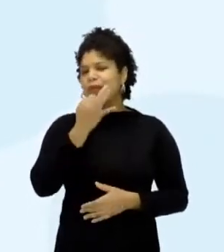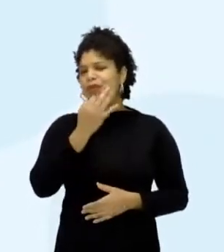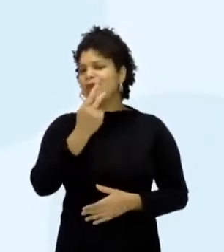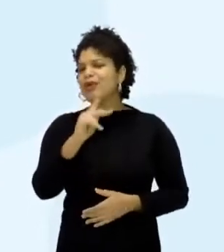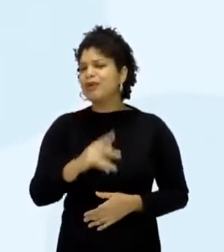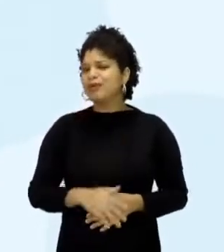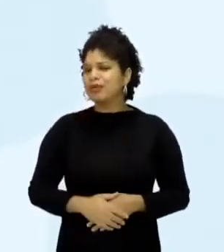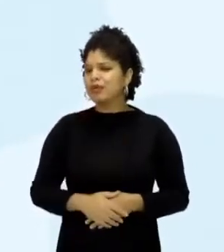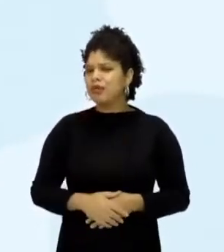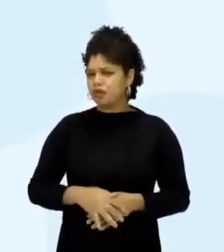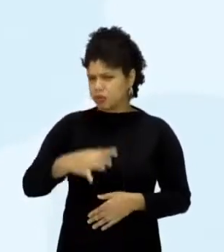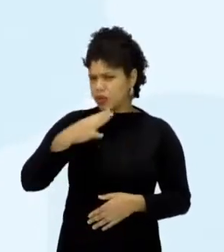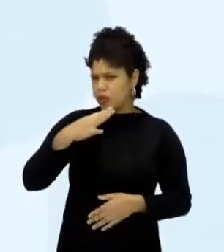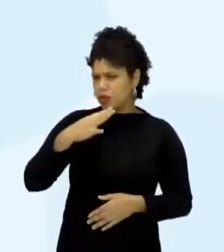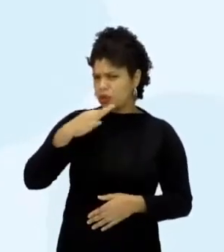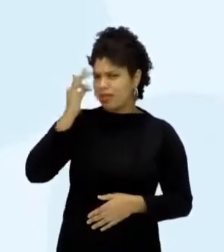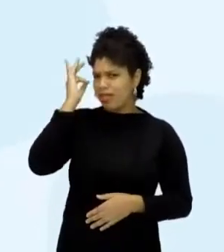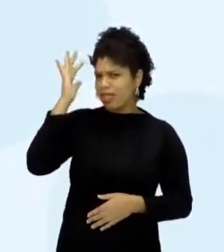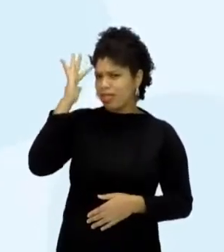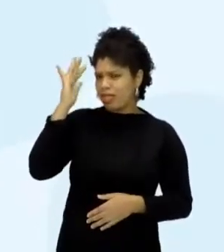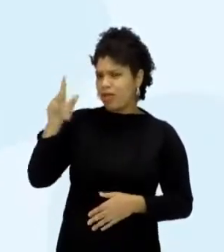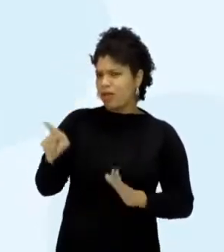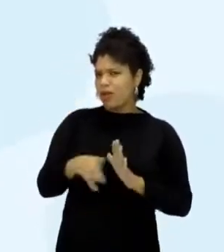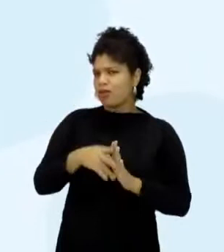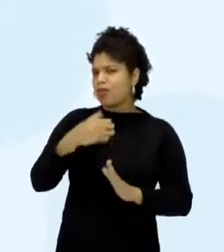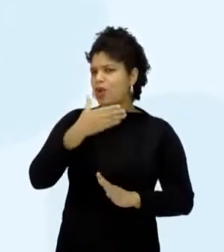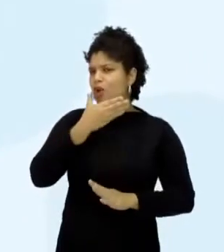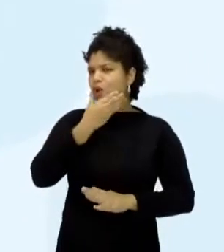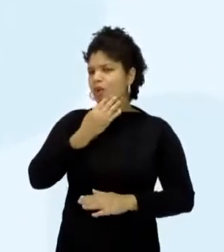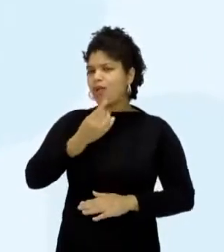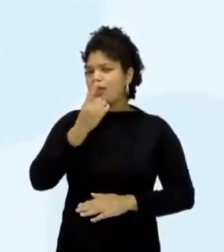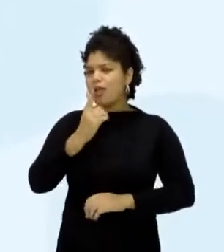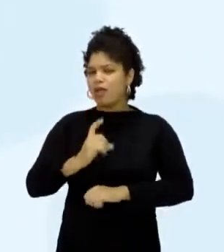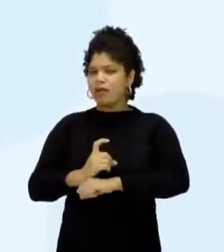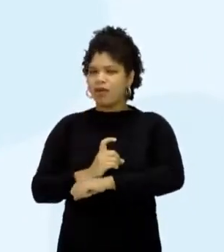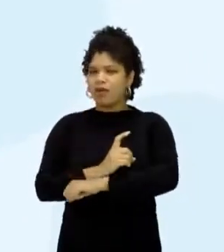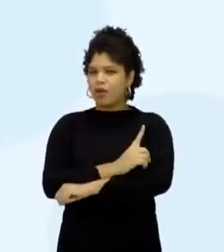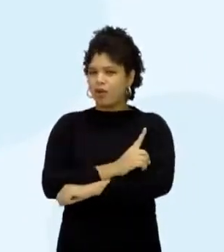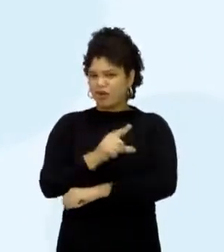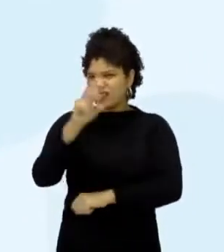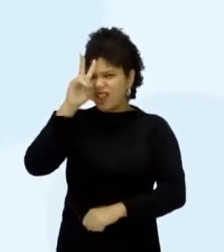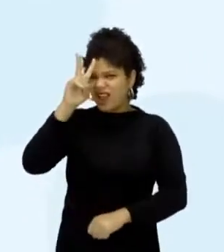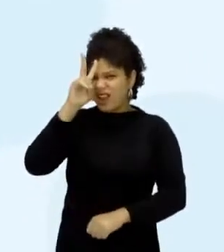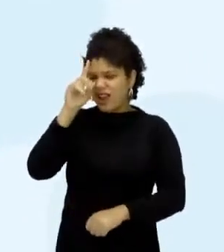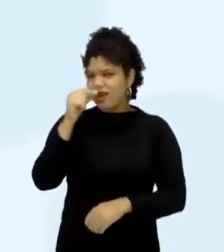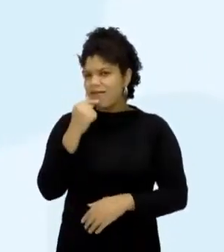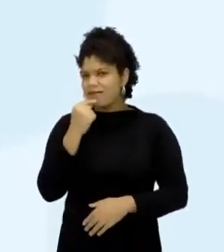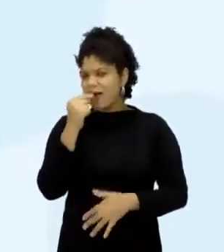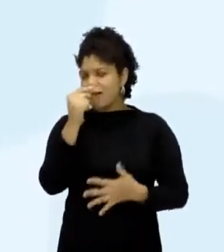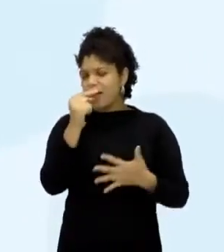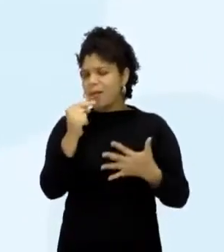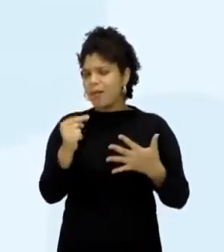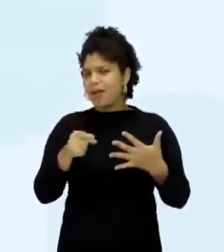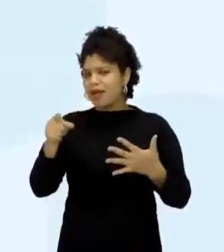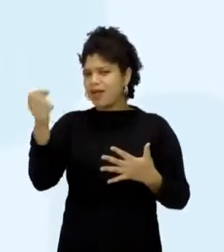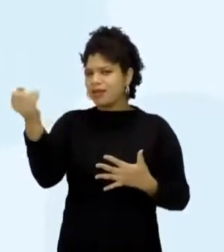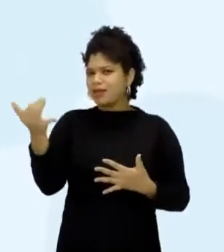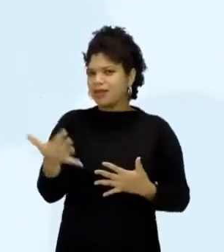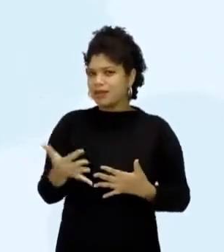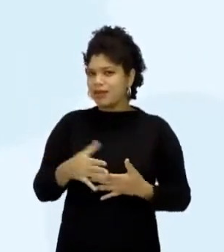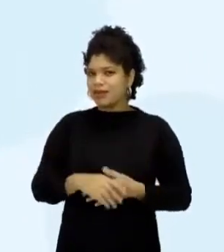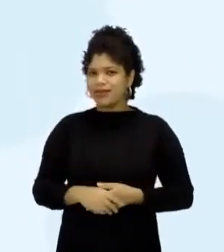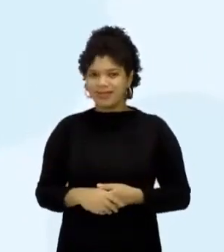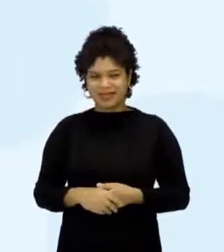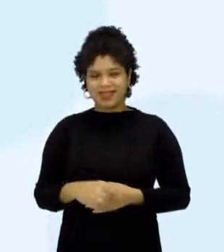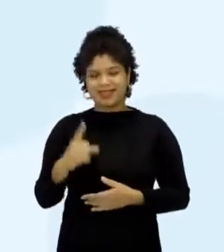a respeito da teoria evolucionista de Darwin? Será que você se lembra aí de alguma coisa que Darwin falou?